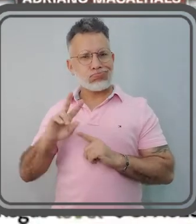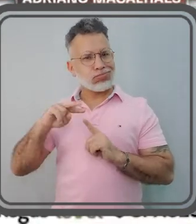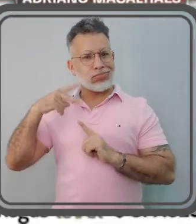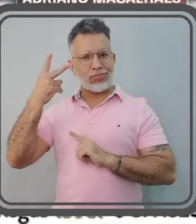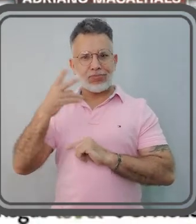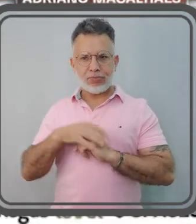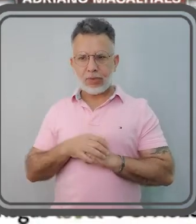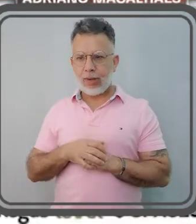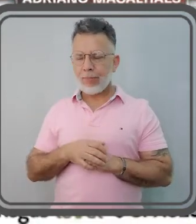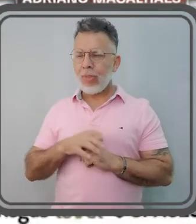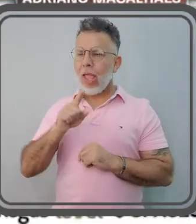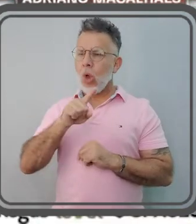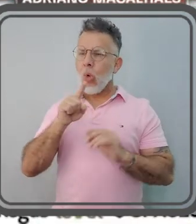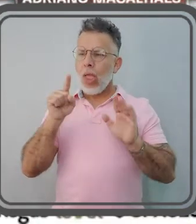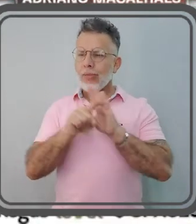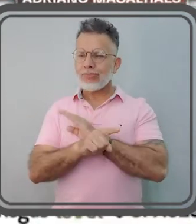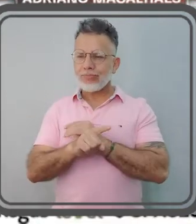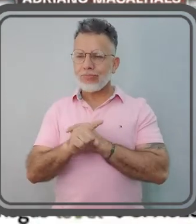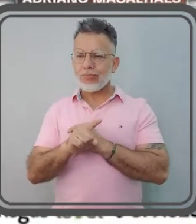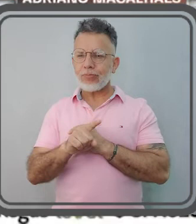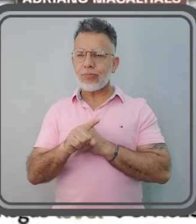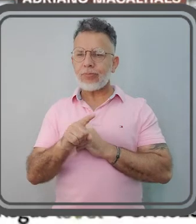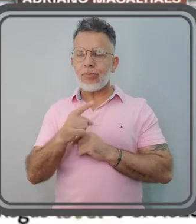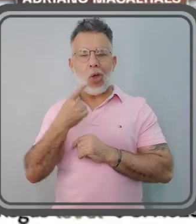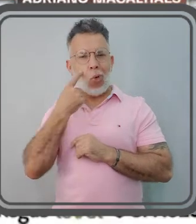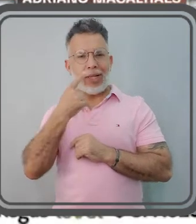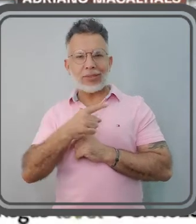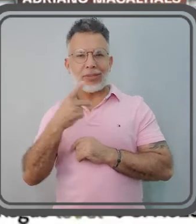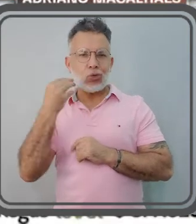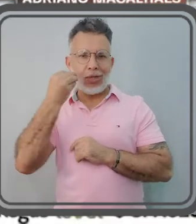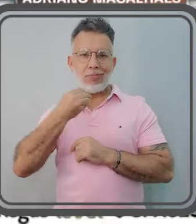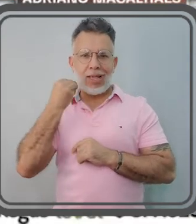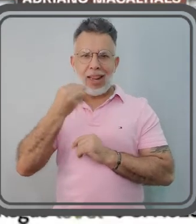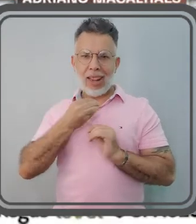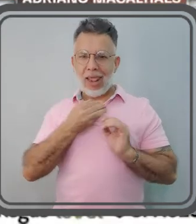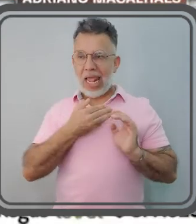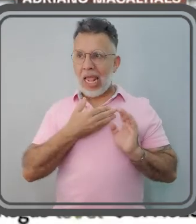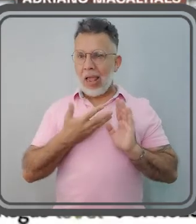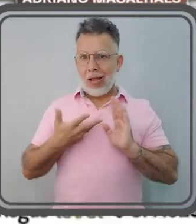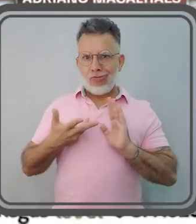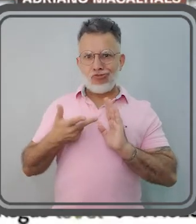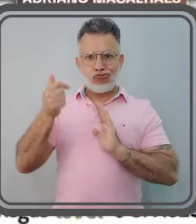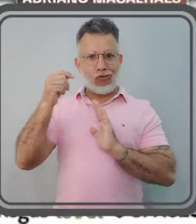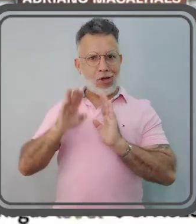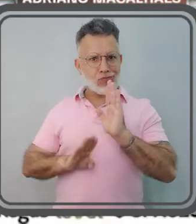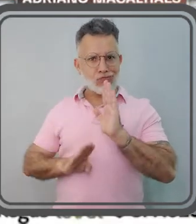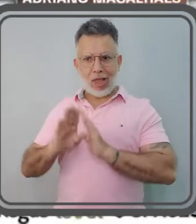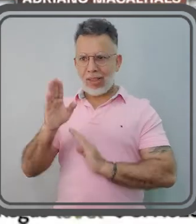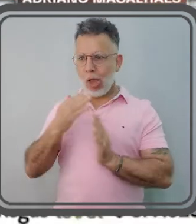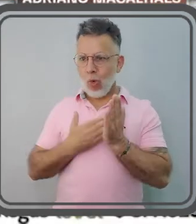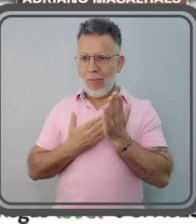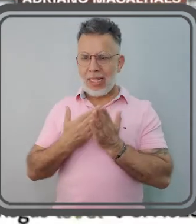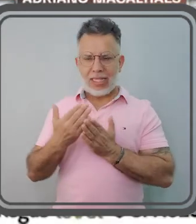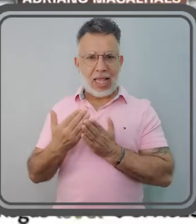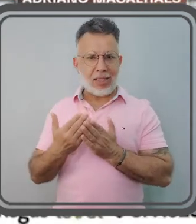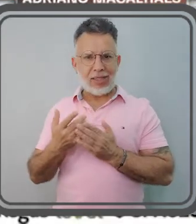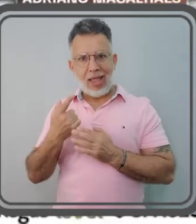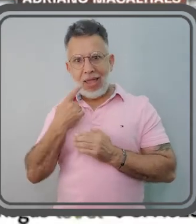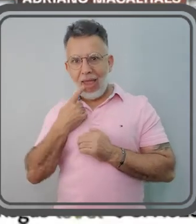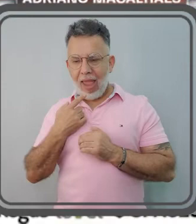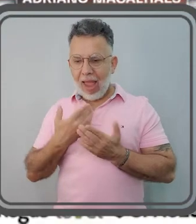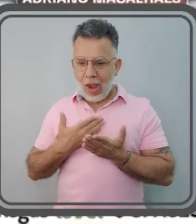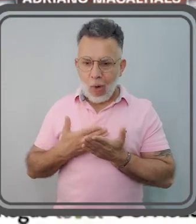trajetória meteórica, assim, a gente está começando a invadir aí o almoço da turma, o café, para quem está, né, próximo aí